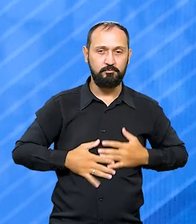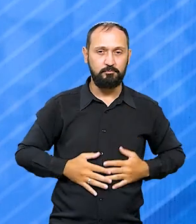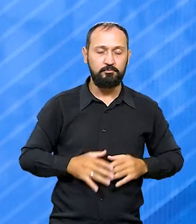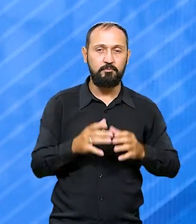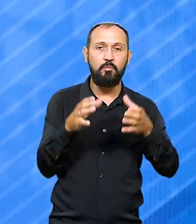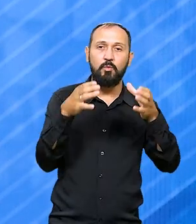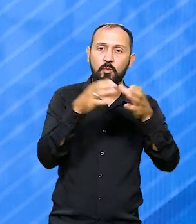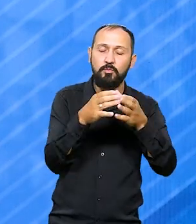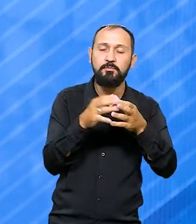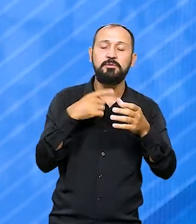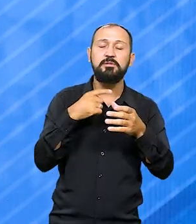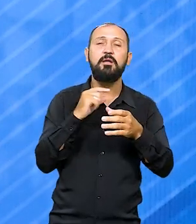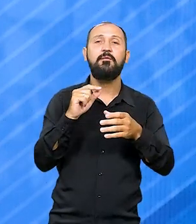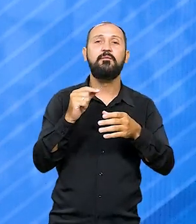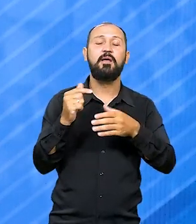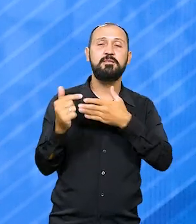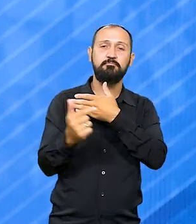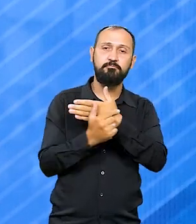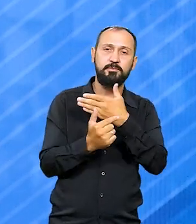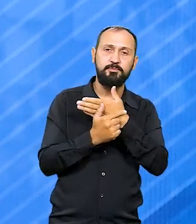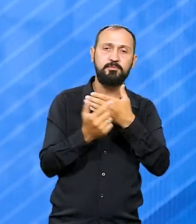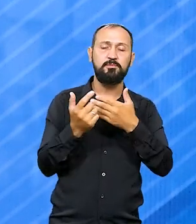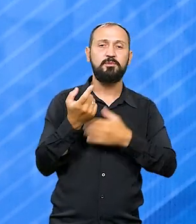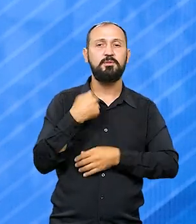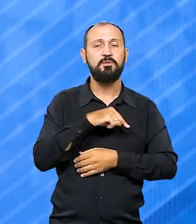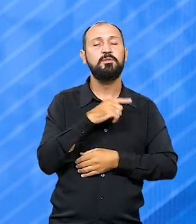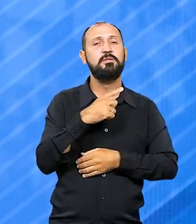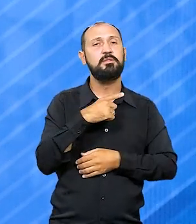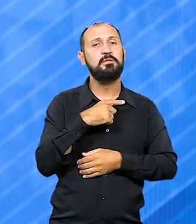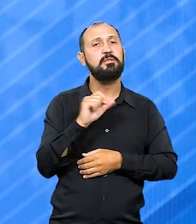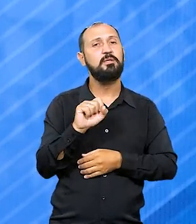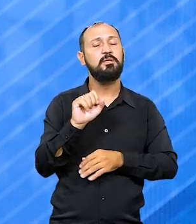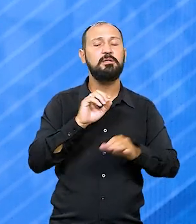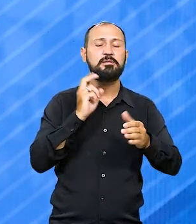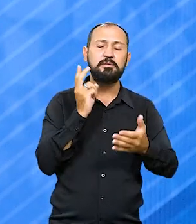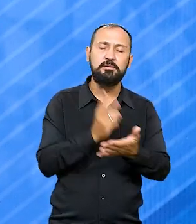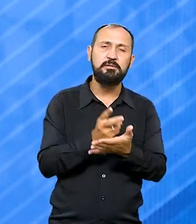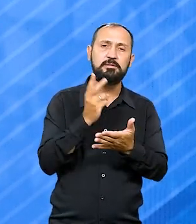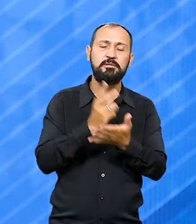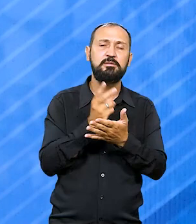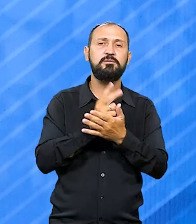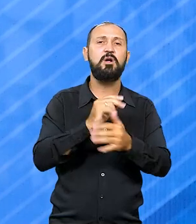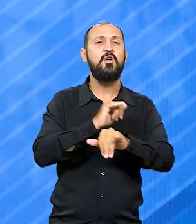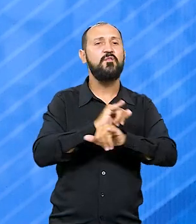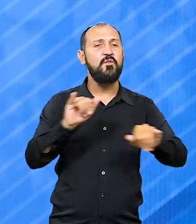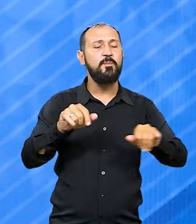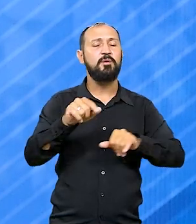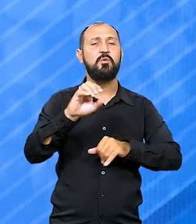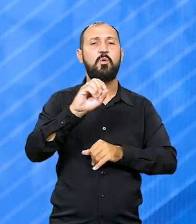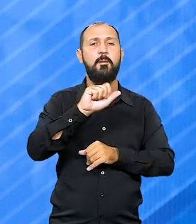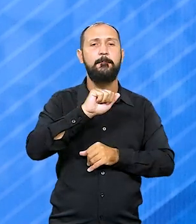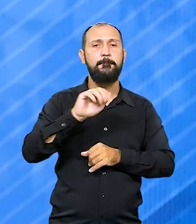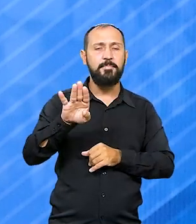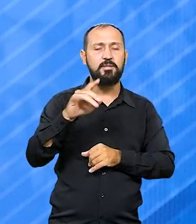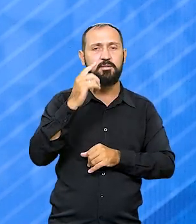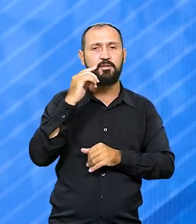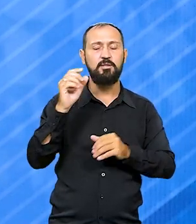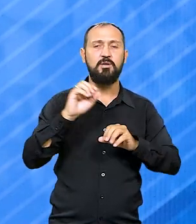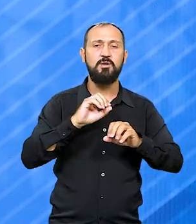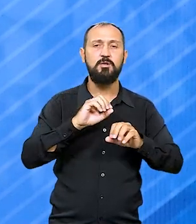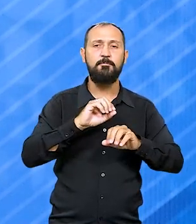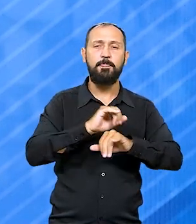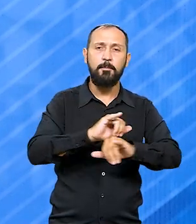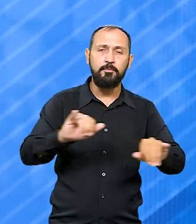pessoal. Então, assim, a comissão teve esse papel e a gente tem corriqueiramente informando, a OAB